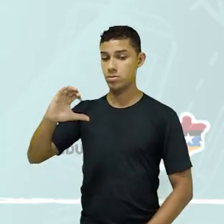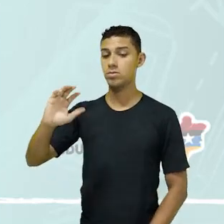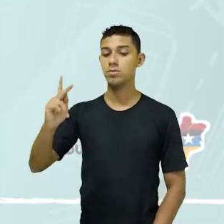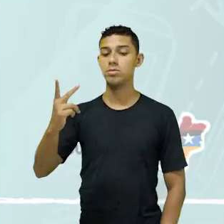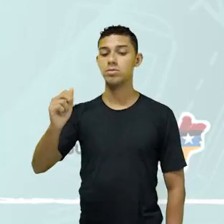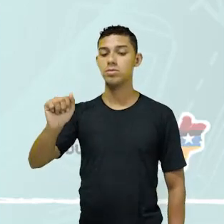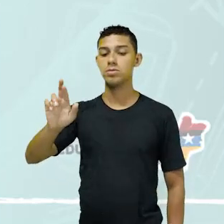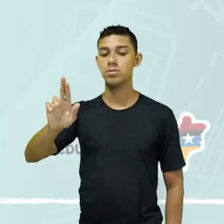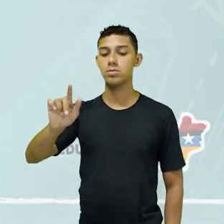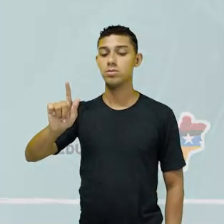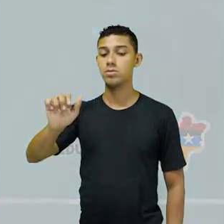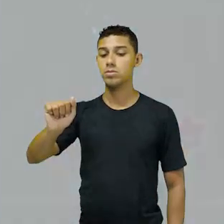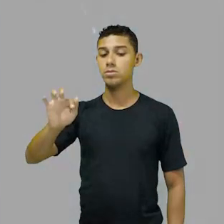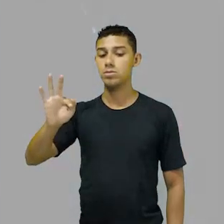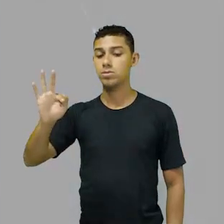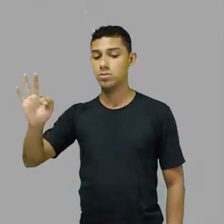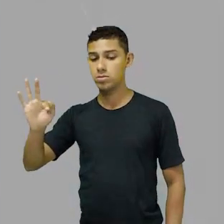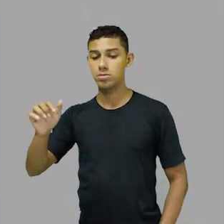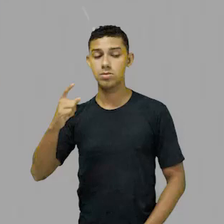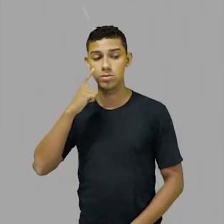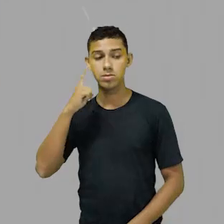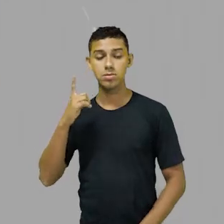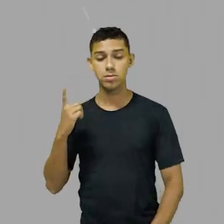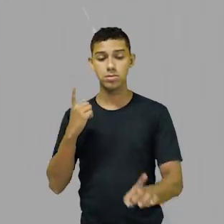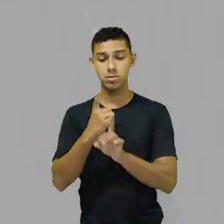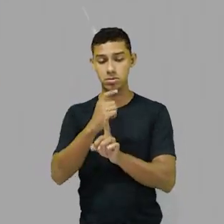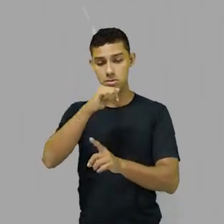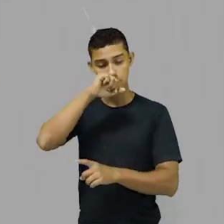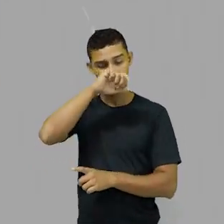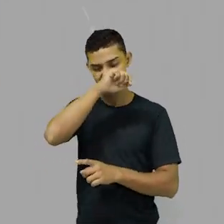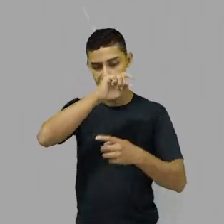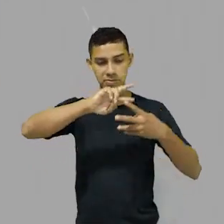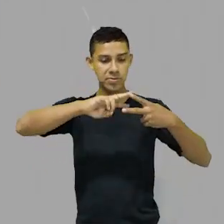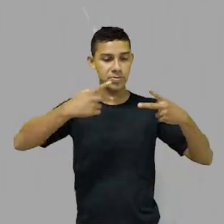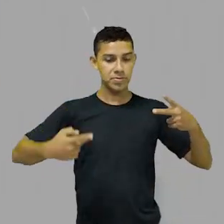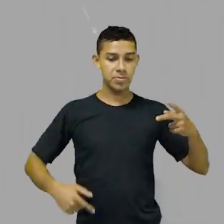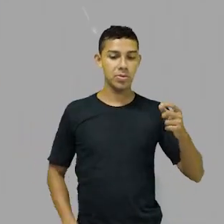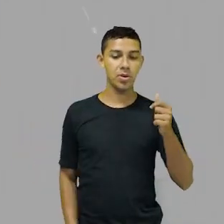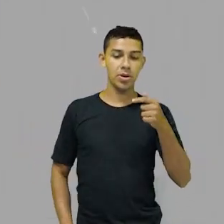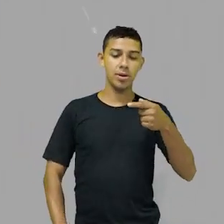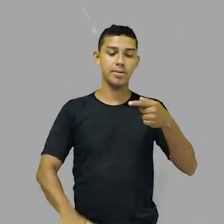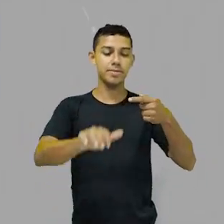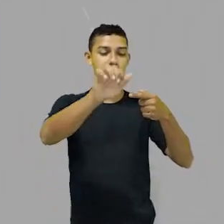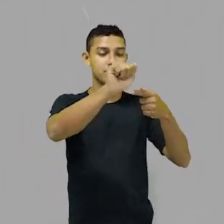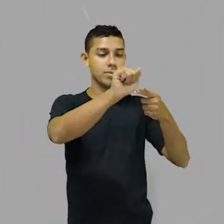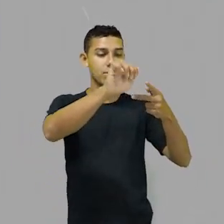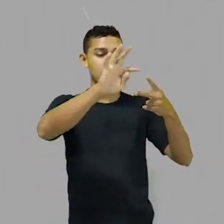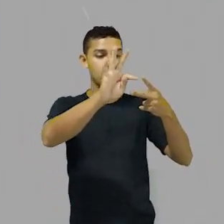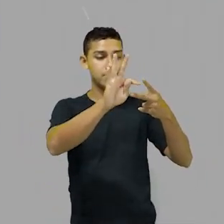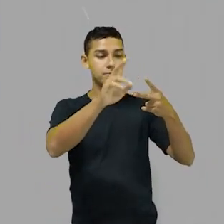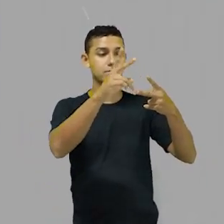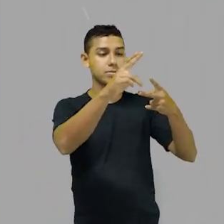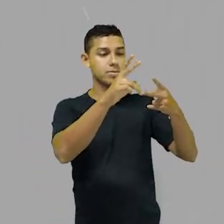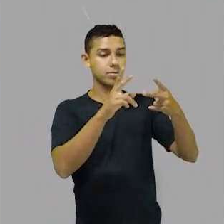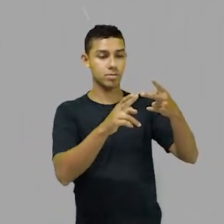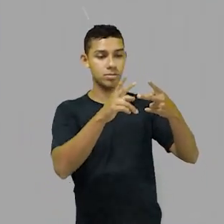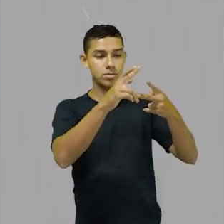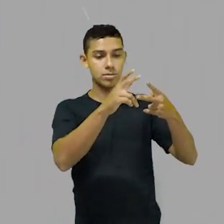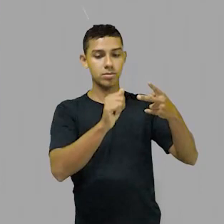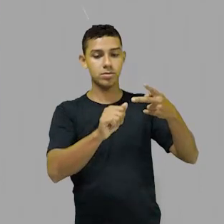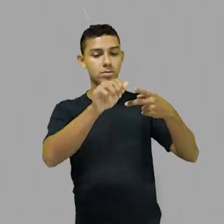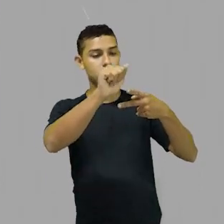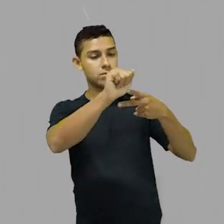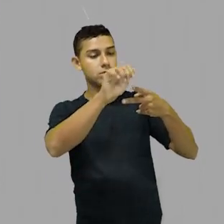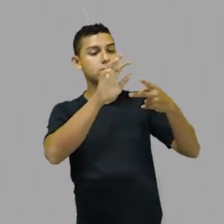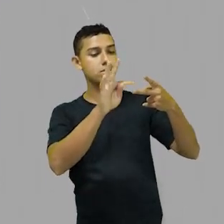Ele descobriu que na molécula de DNA, a quantidade de adenina é igual à quantidade de timina. Porque a